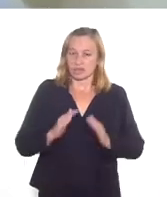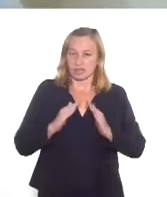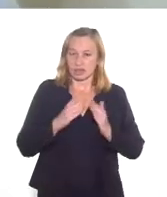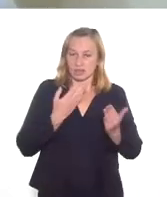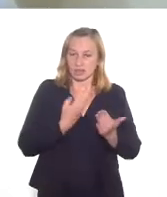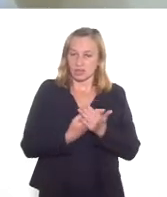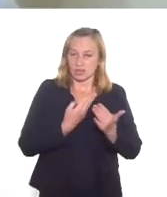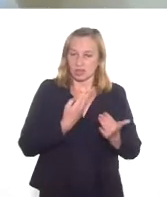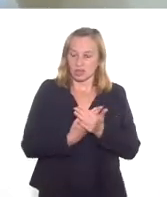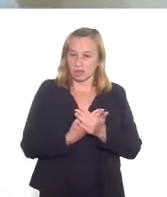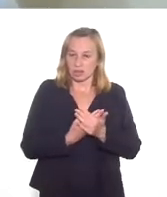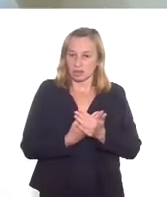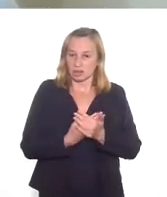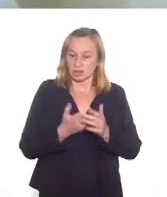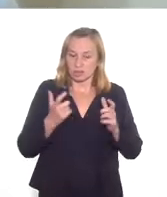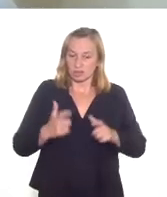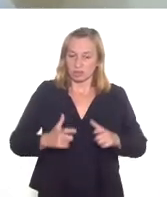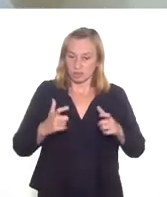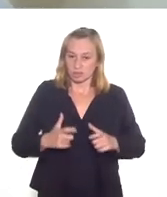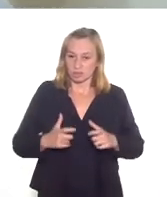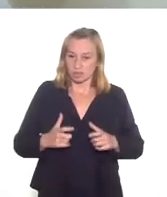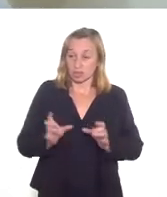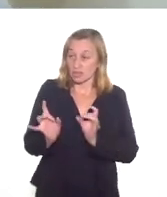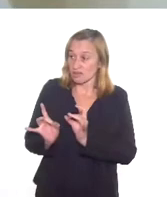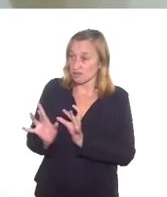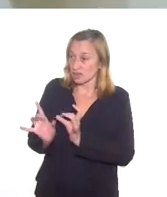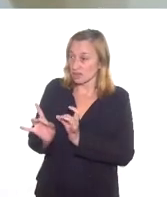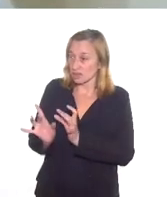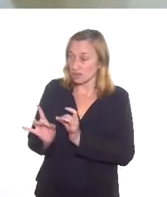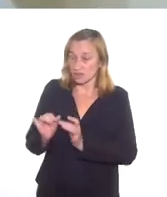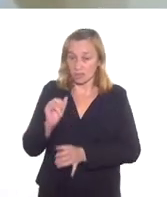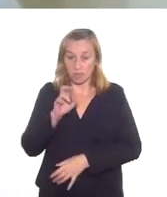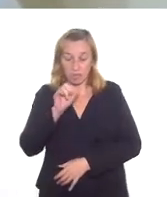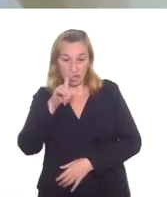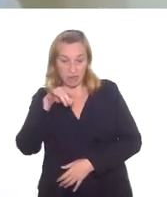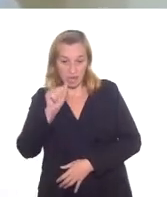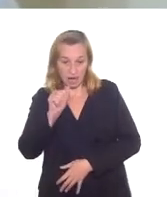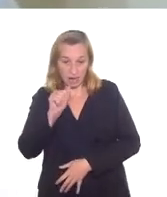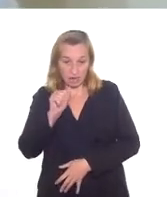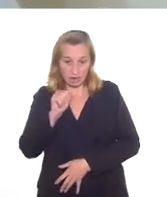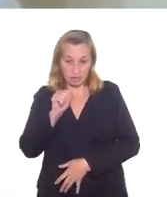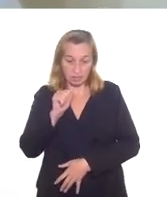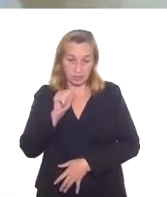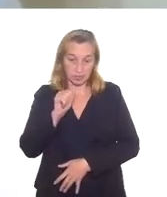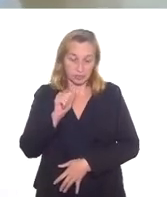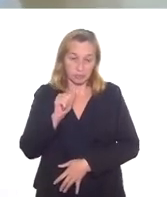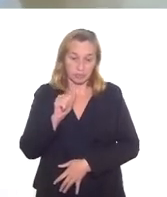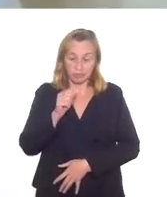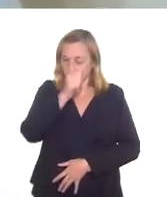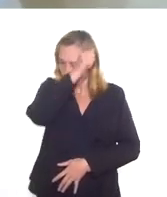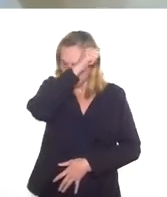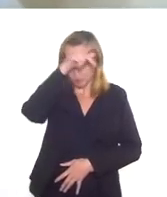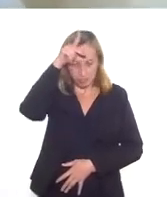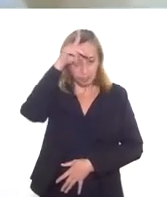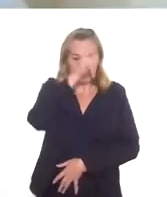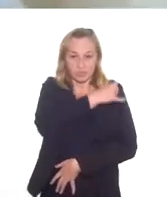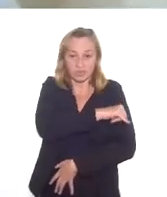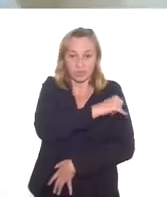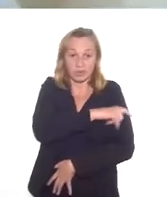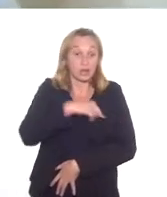para especulação imobiliária. O aloprado desse prefeito do Rio de